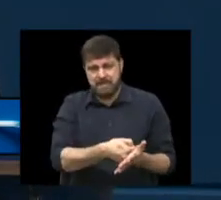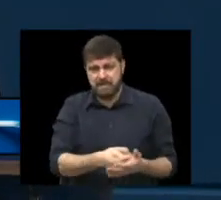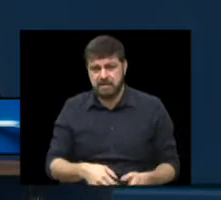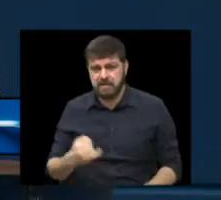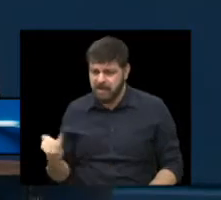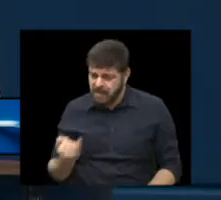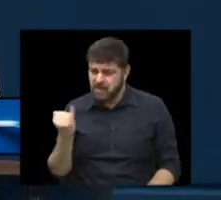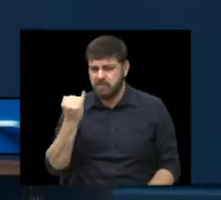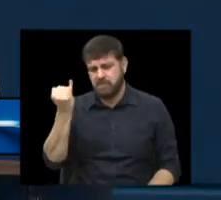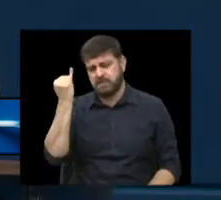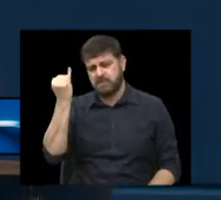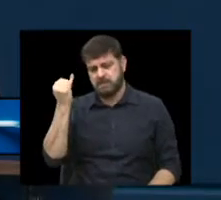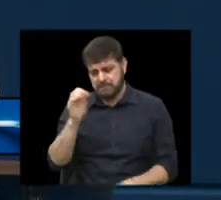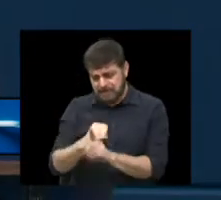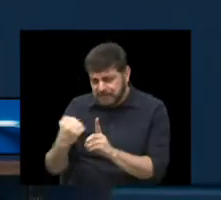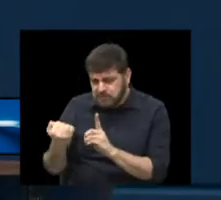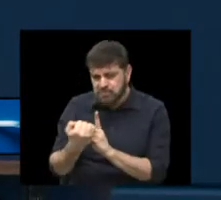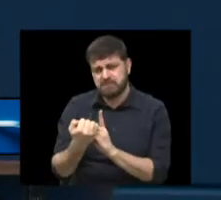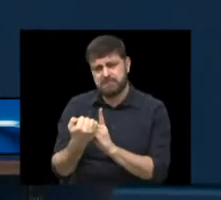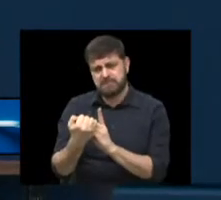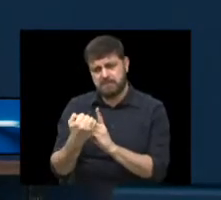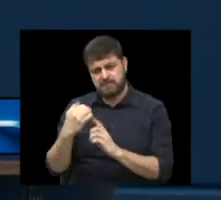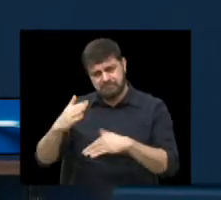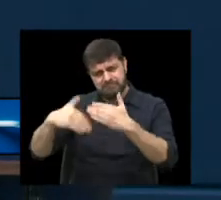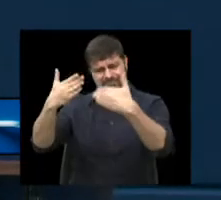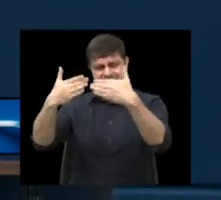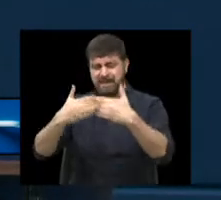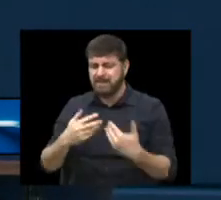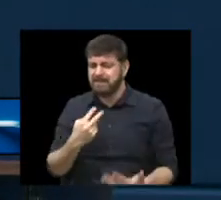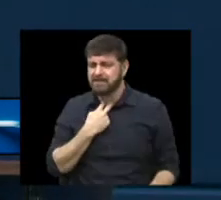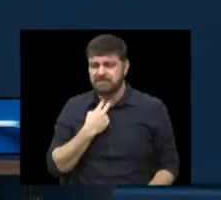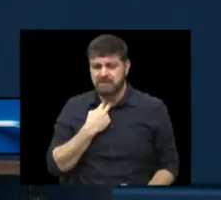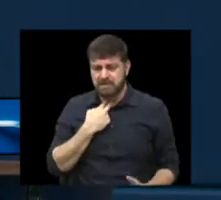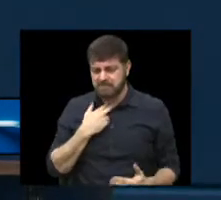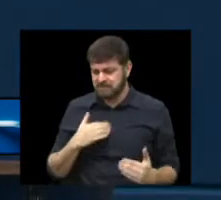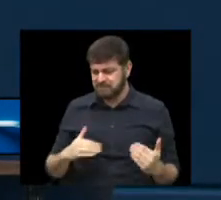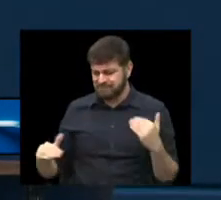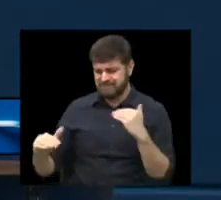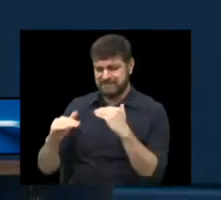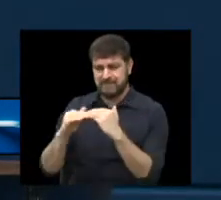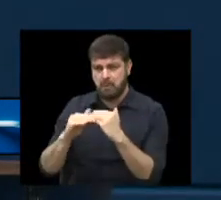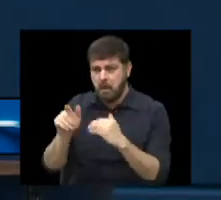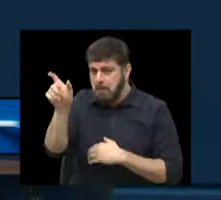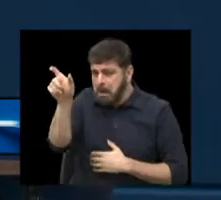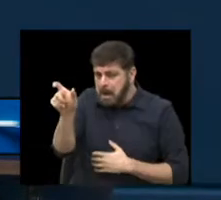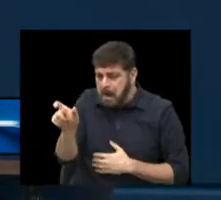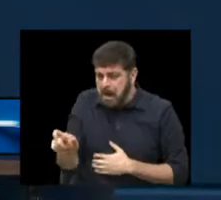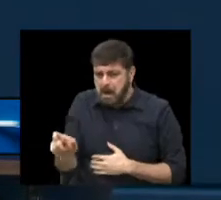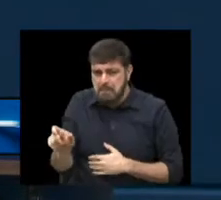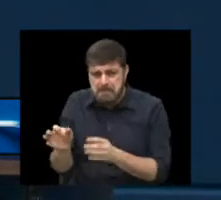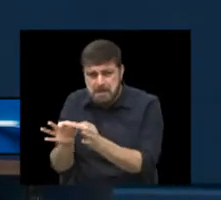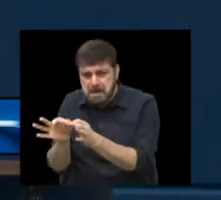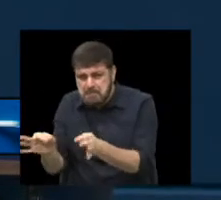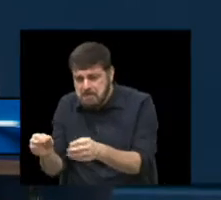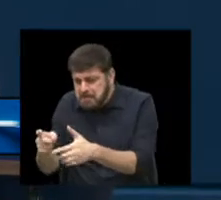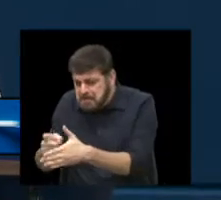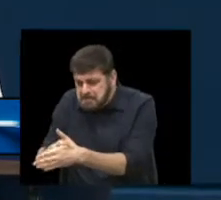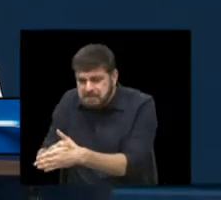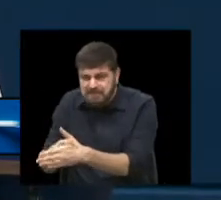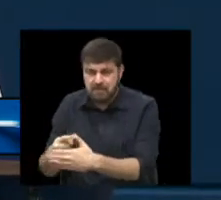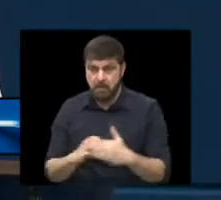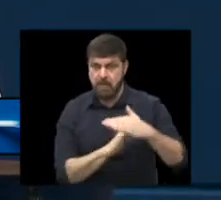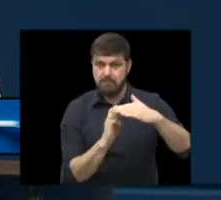inclusive, social. Contudo, eu acho que não dá para tratar a dívida da dona de casa da mesma forma como os